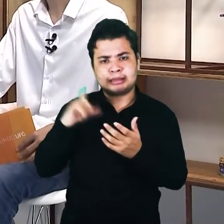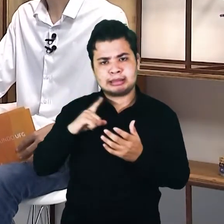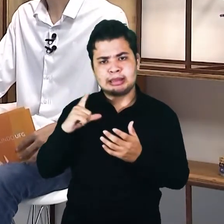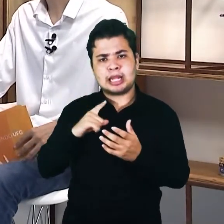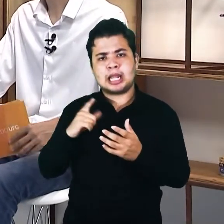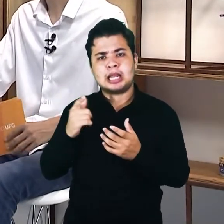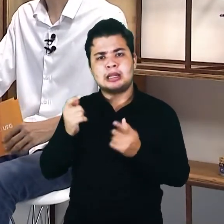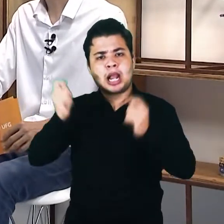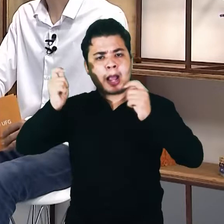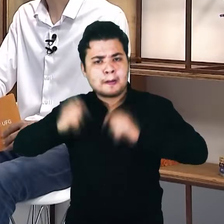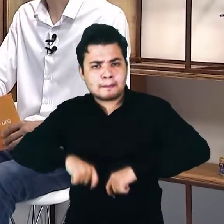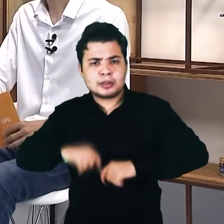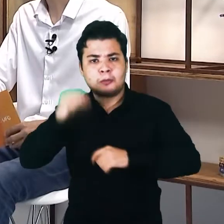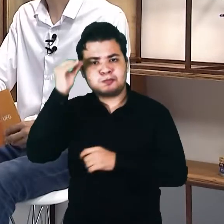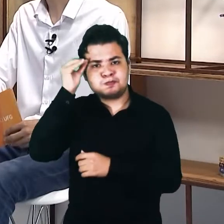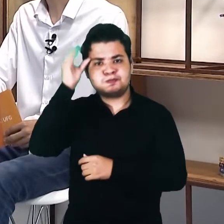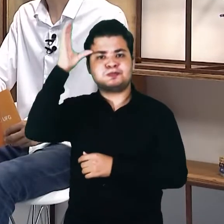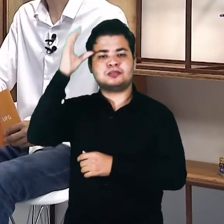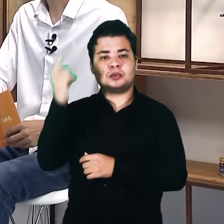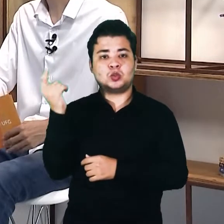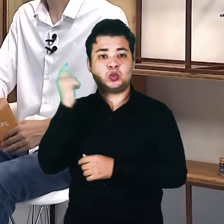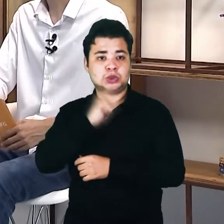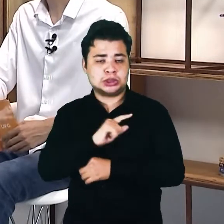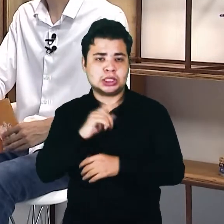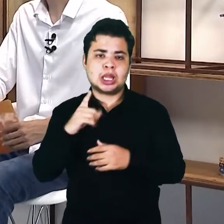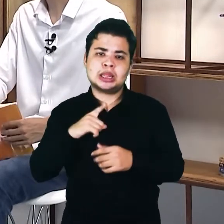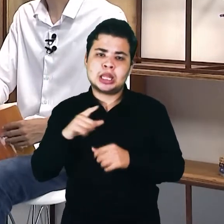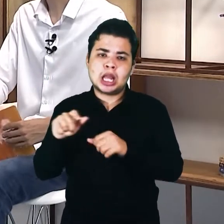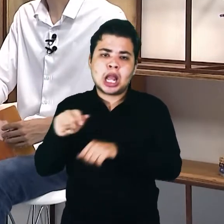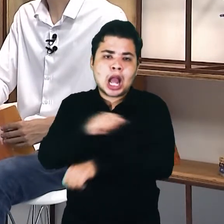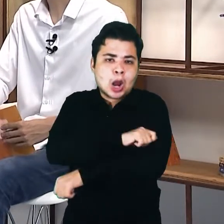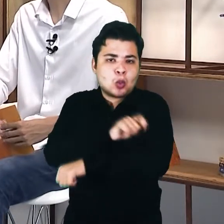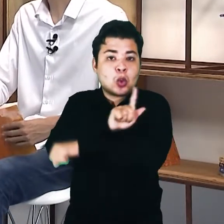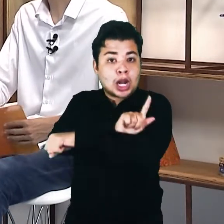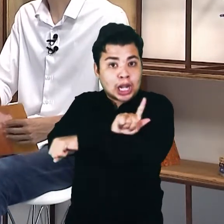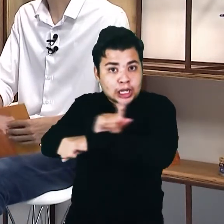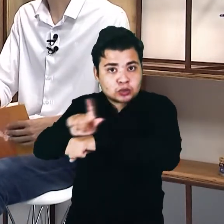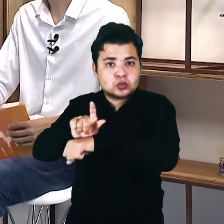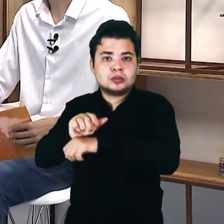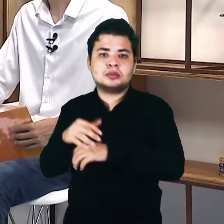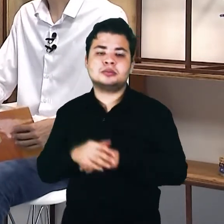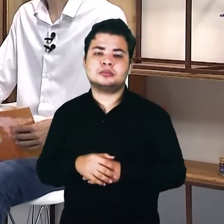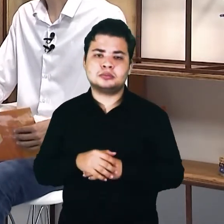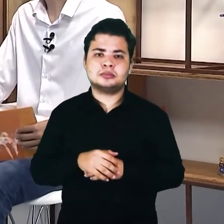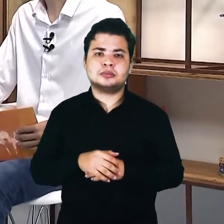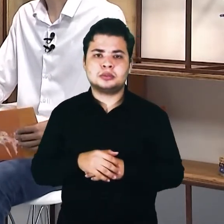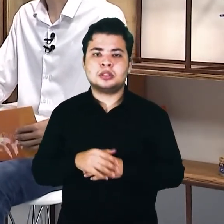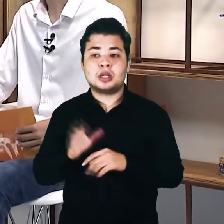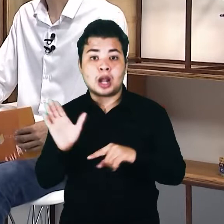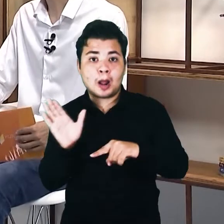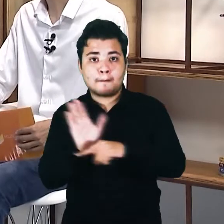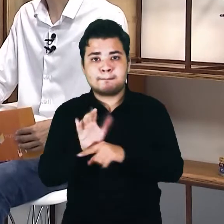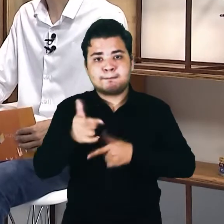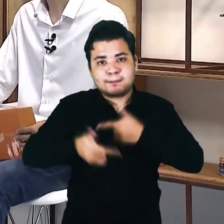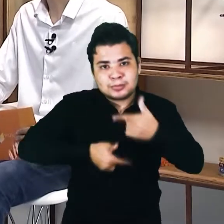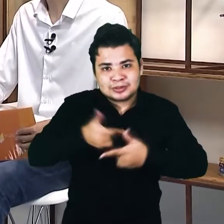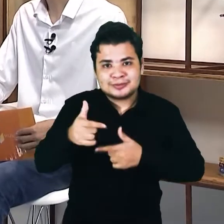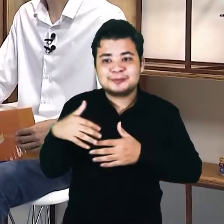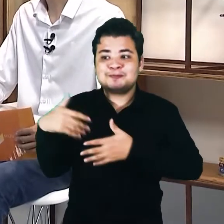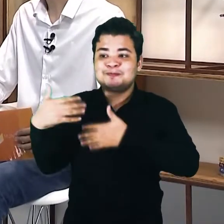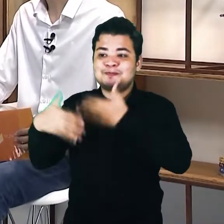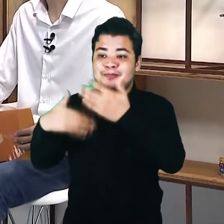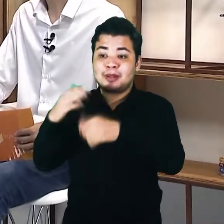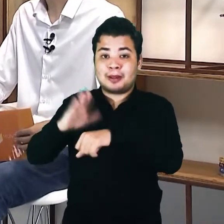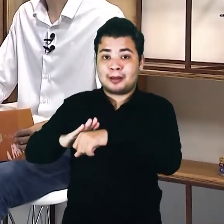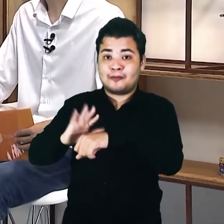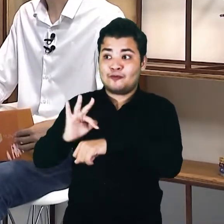né? Então, temos muitos alunos de graduação envolvidos nesse instituto e que vão herdar aí a